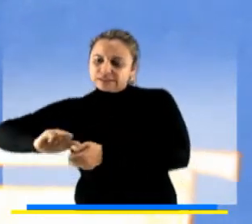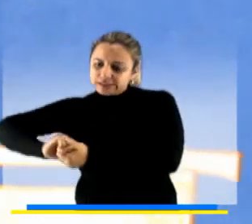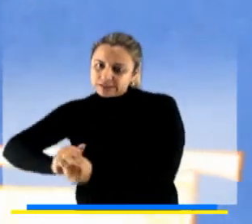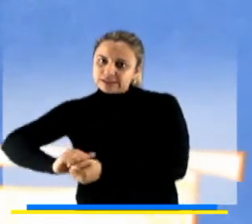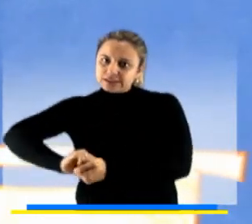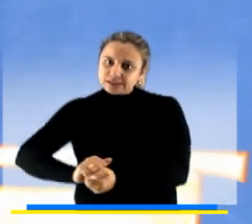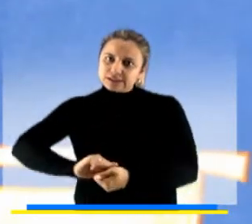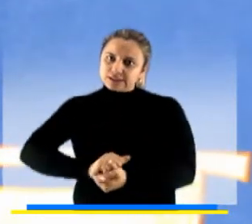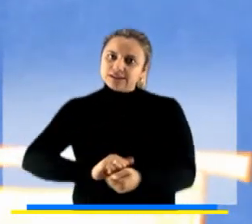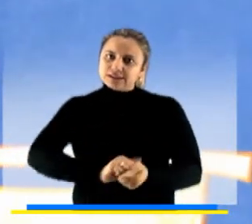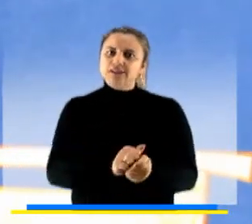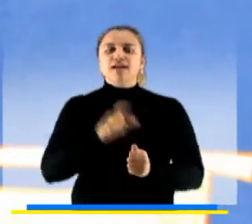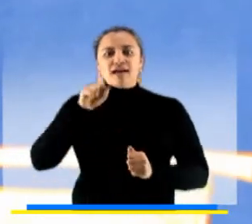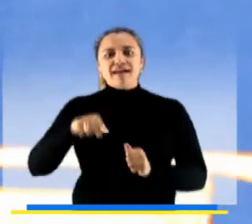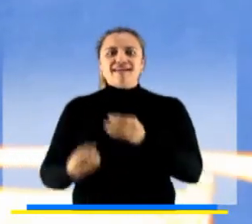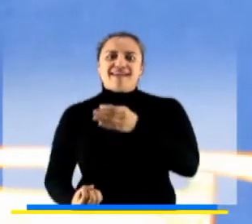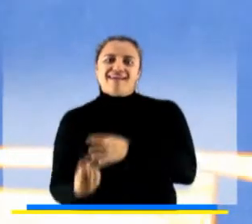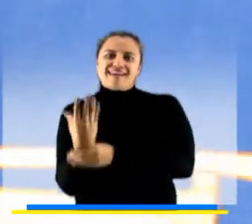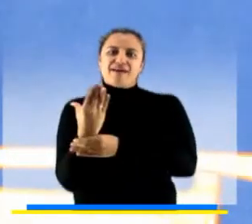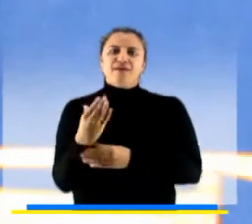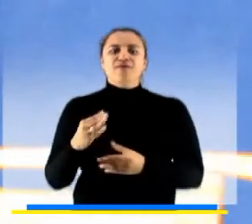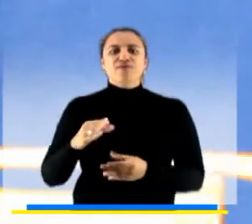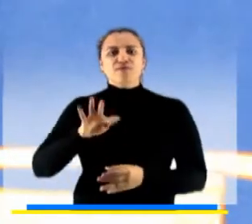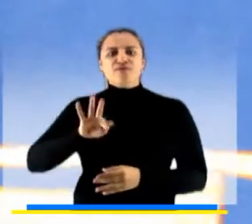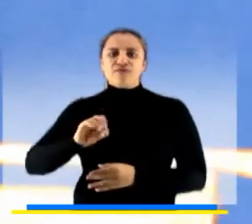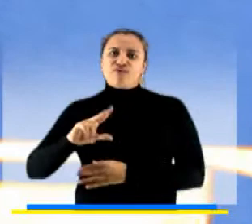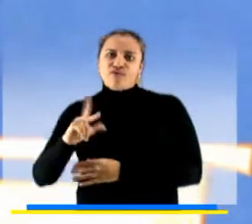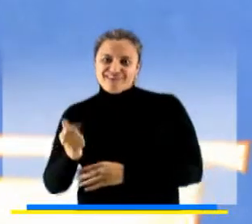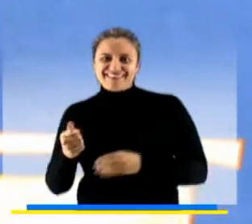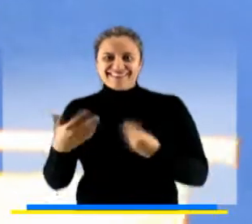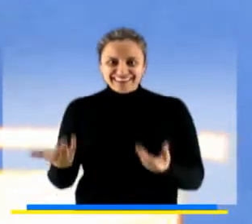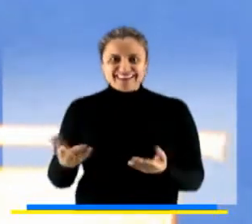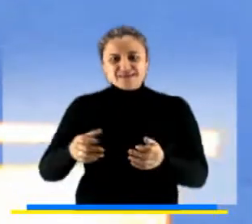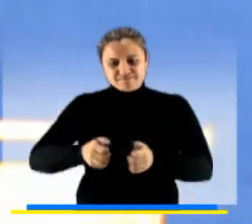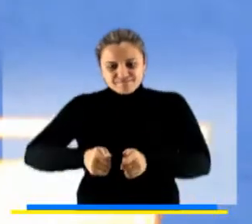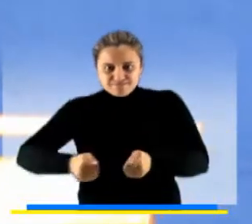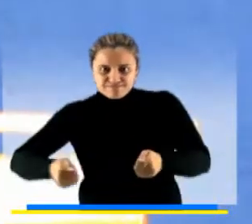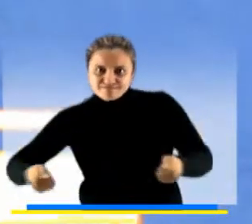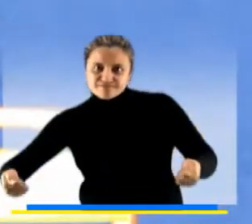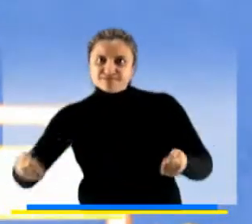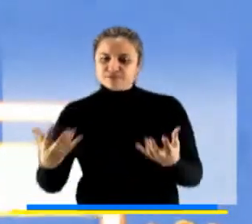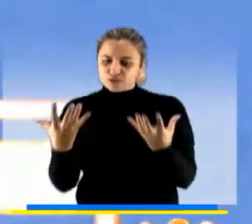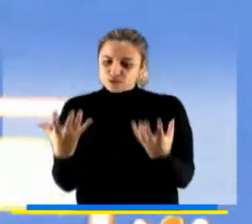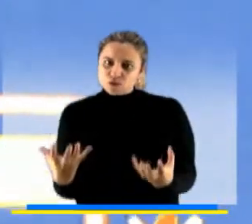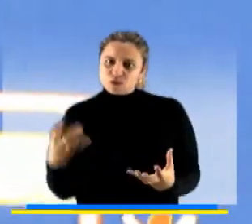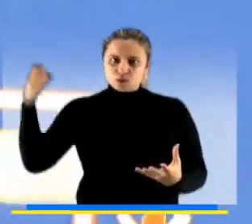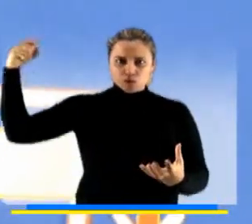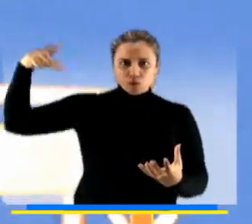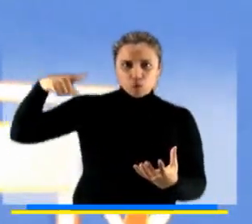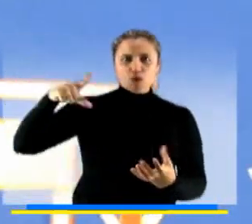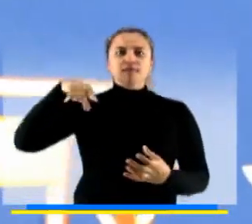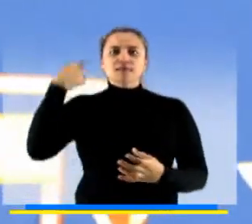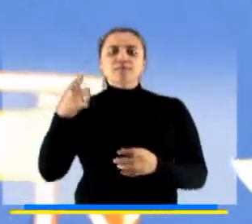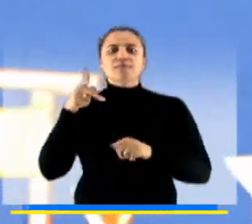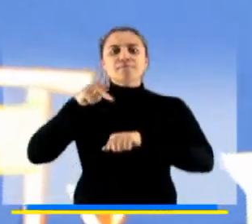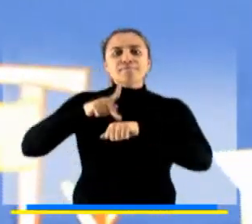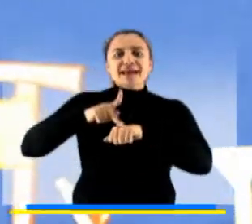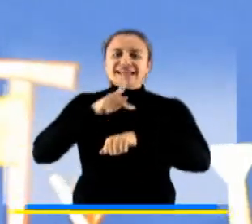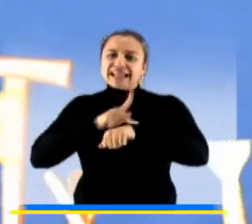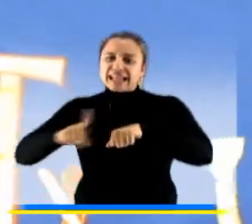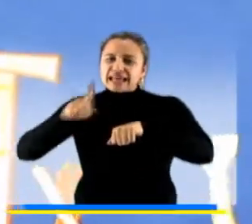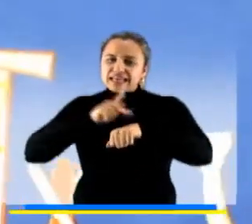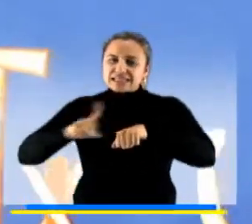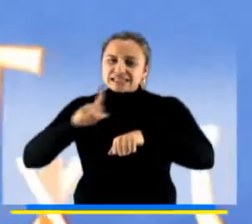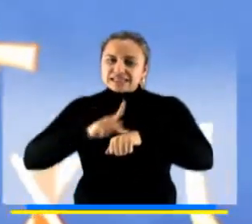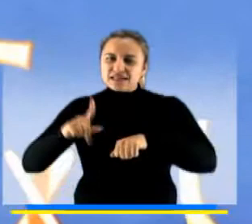pressão, formando uma folha. Essa folha, depois de seca, era polida com pedras bem lisas